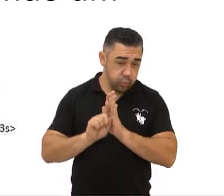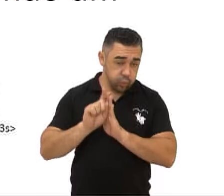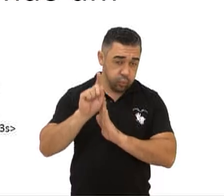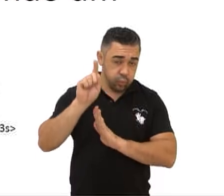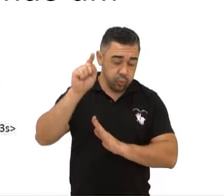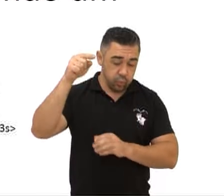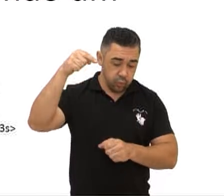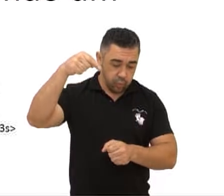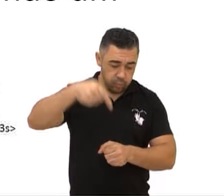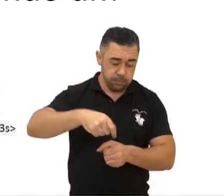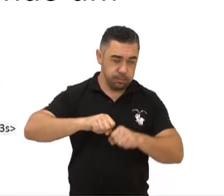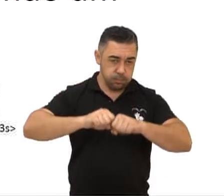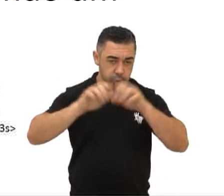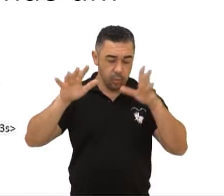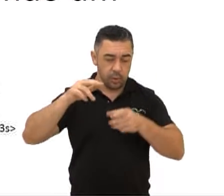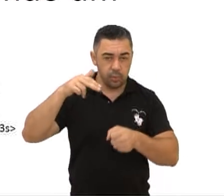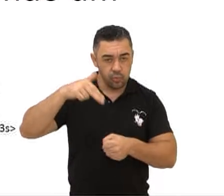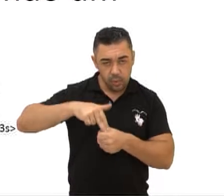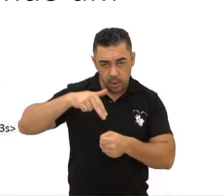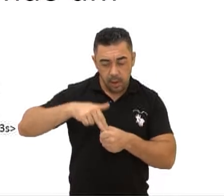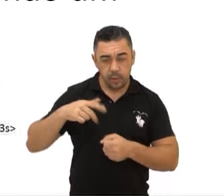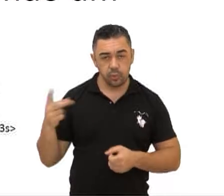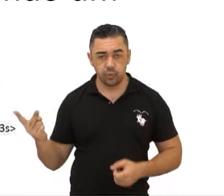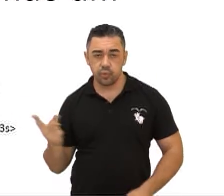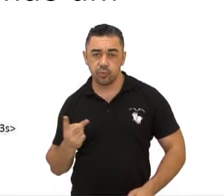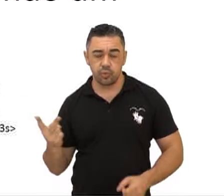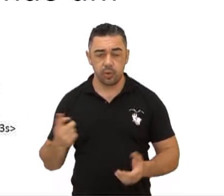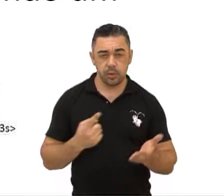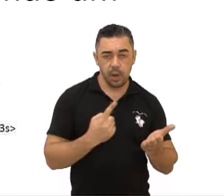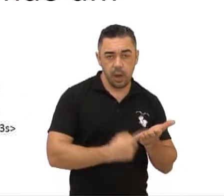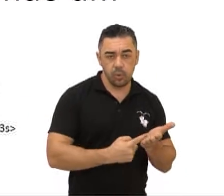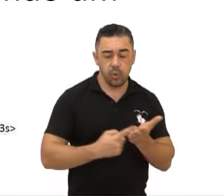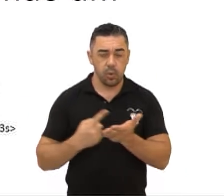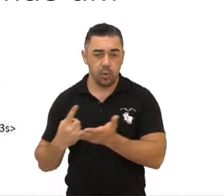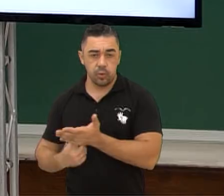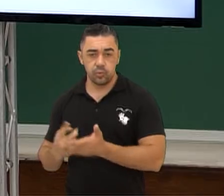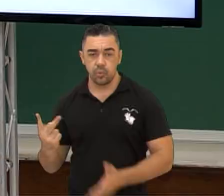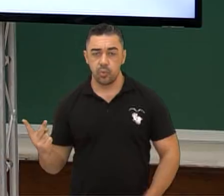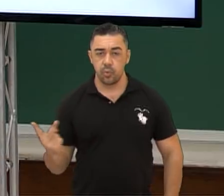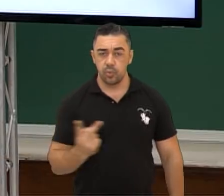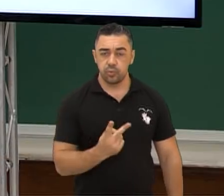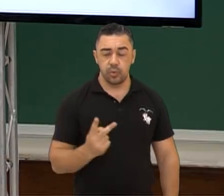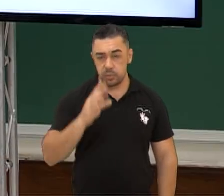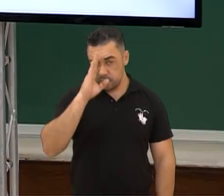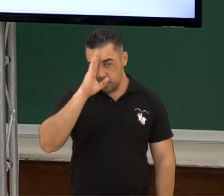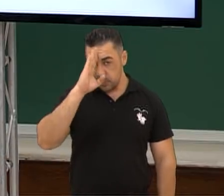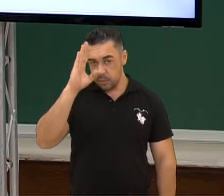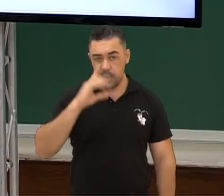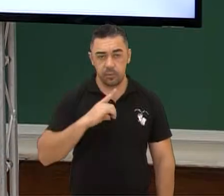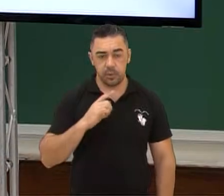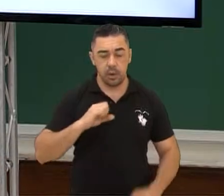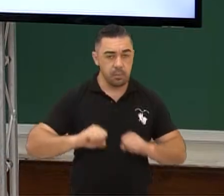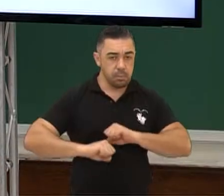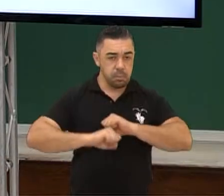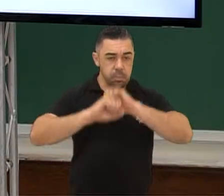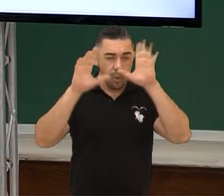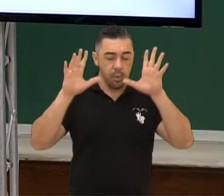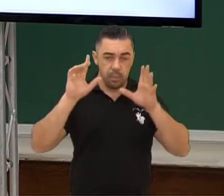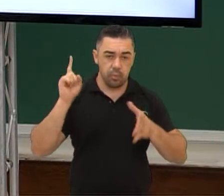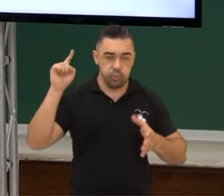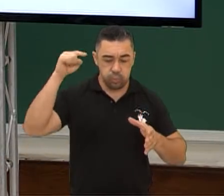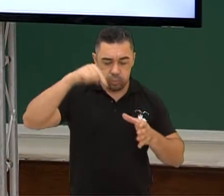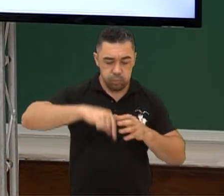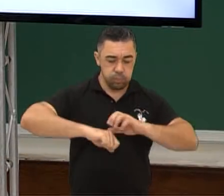dois países, Estados Unidos, União Soviética, as duas principais potências nucleares do mundo. Qual era a ideia desse